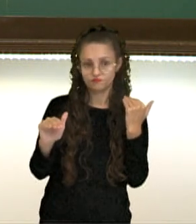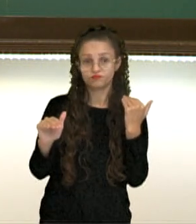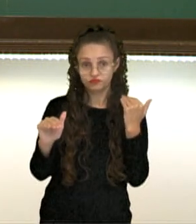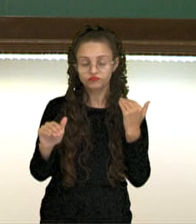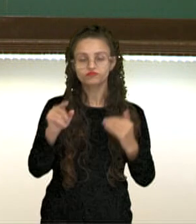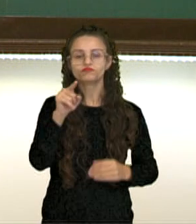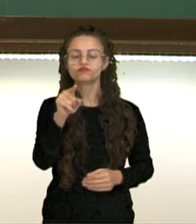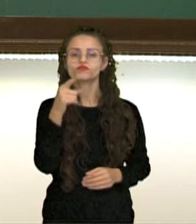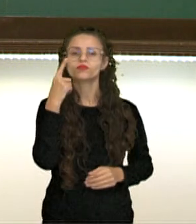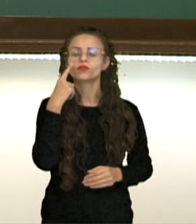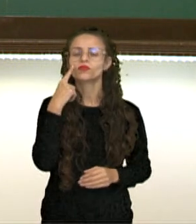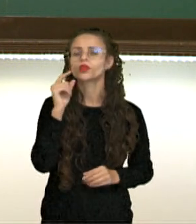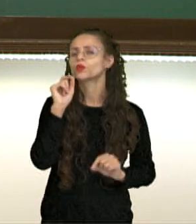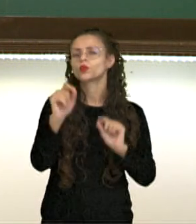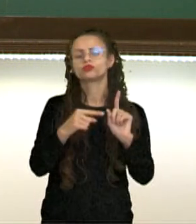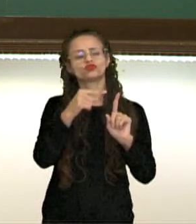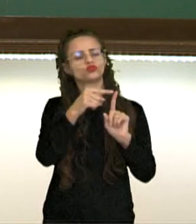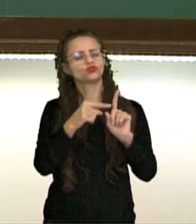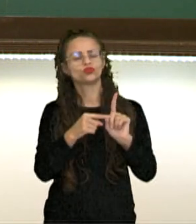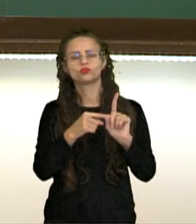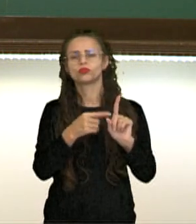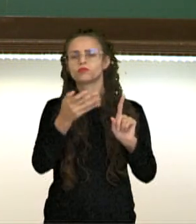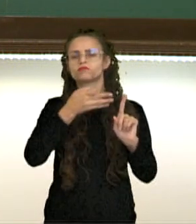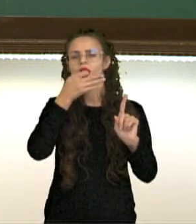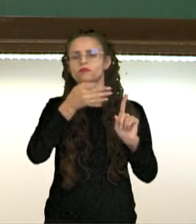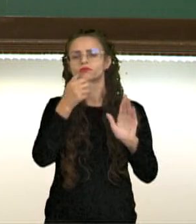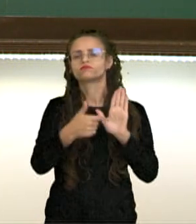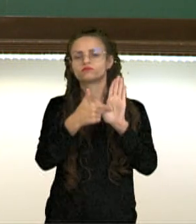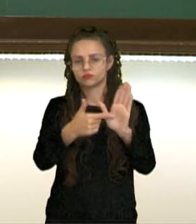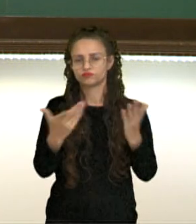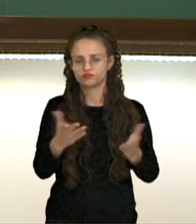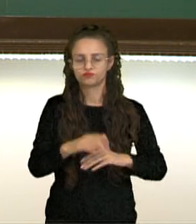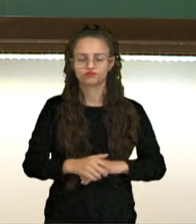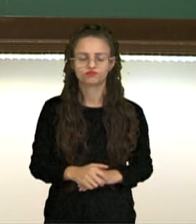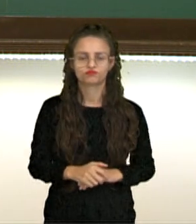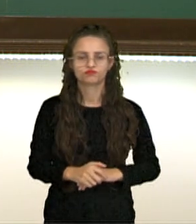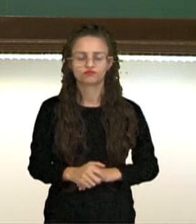E veja que tipos de argumentos estão sendo apresentados lá.